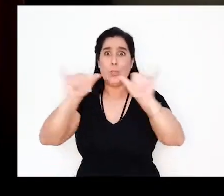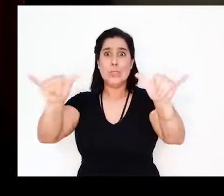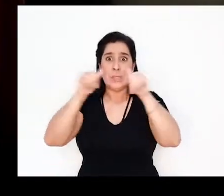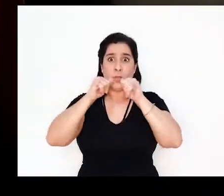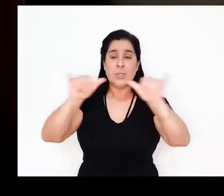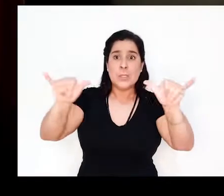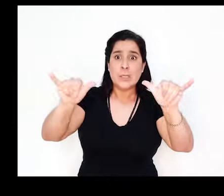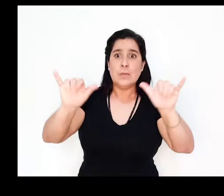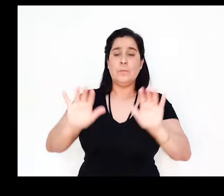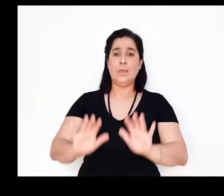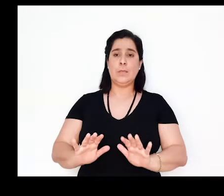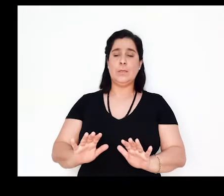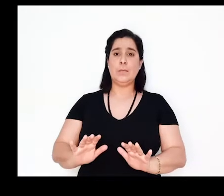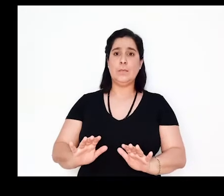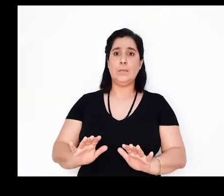neste momento em Manaus.